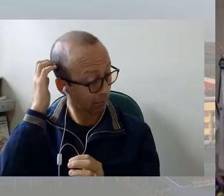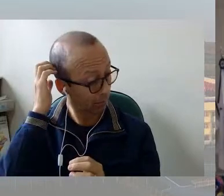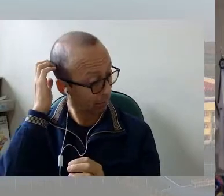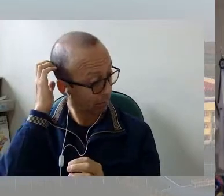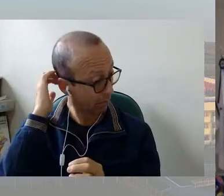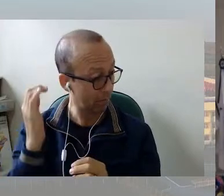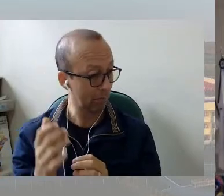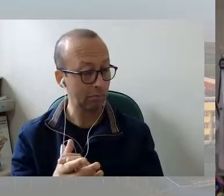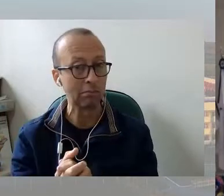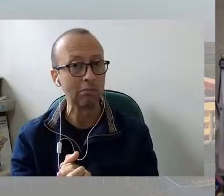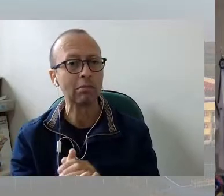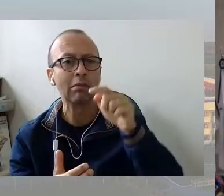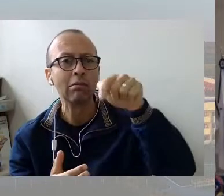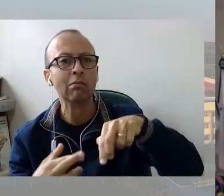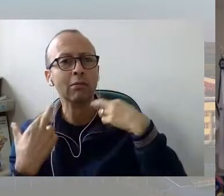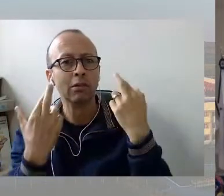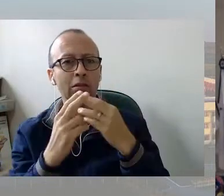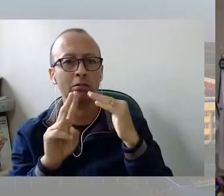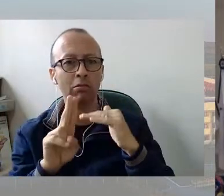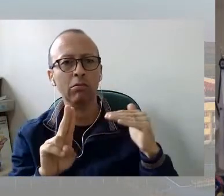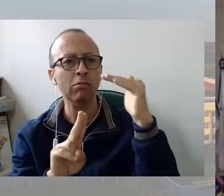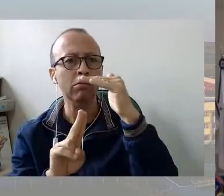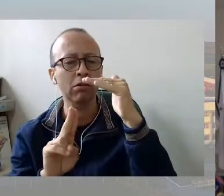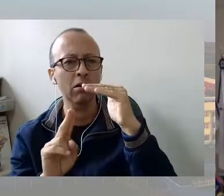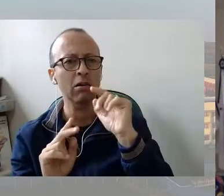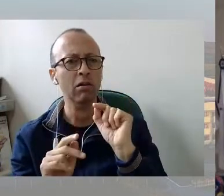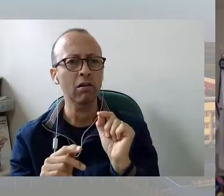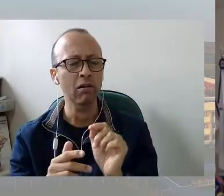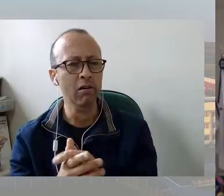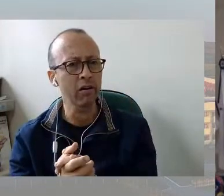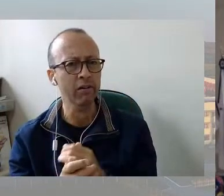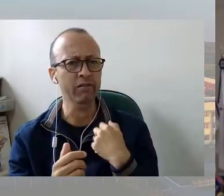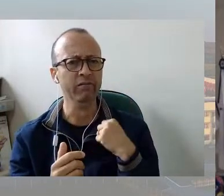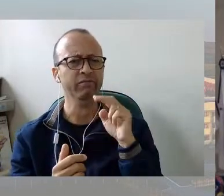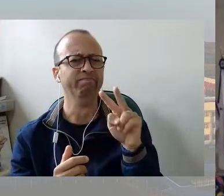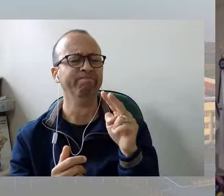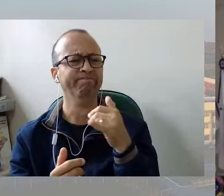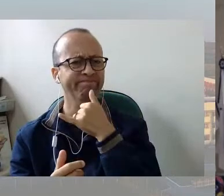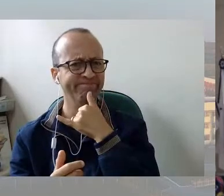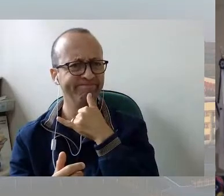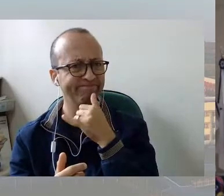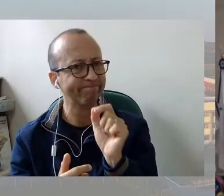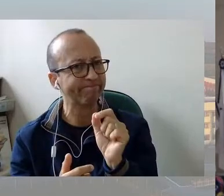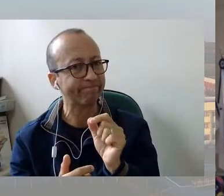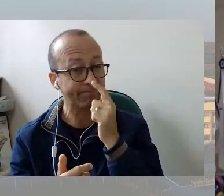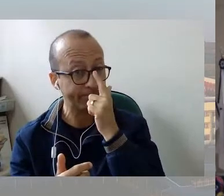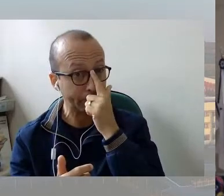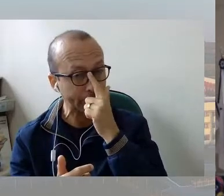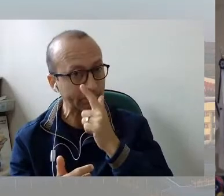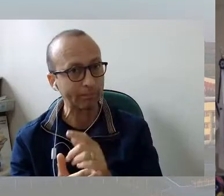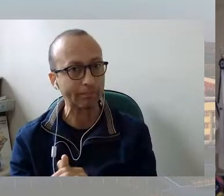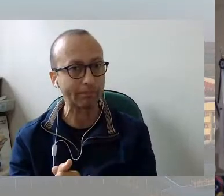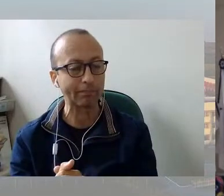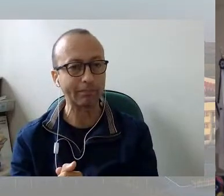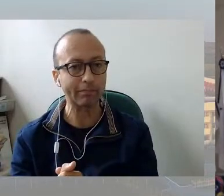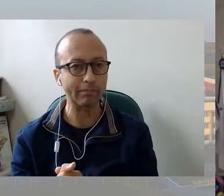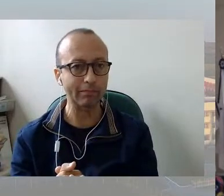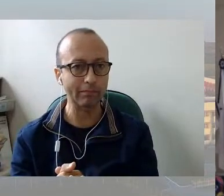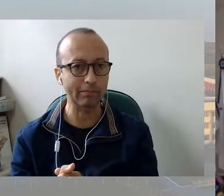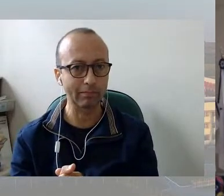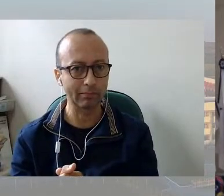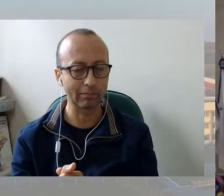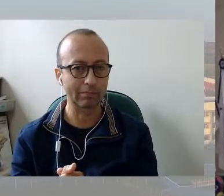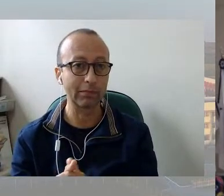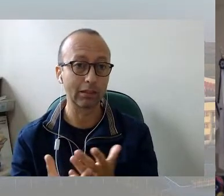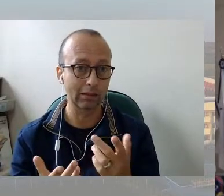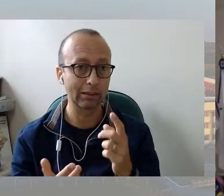nossas reuniões do Consune. Eu fiquei muito triste, né, em saber, porque as nossas reuniões elas são